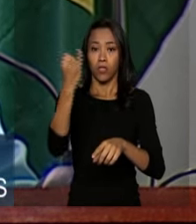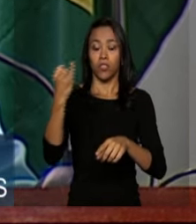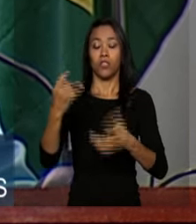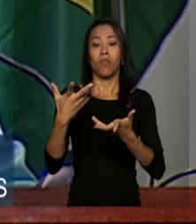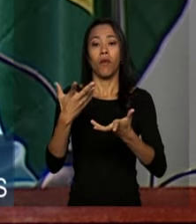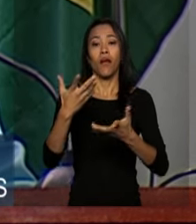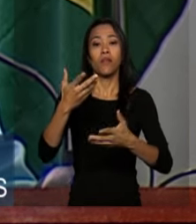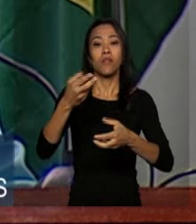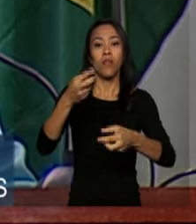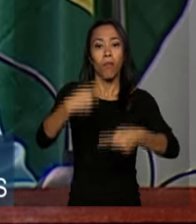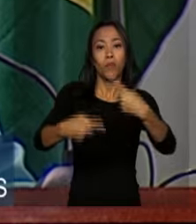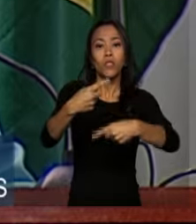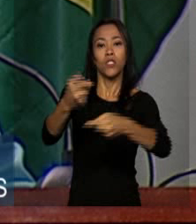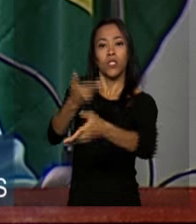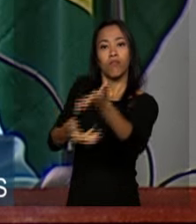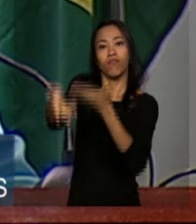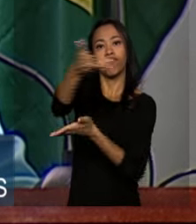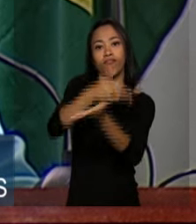multilateralismo,